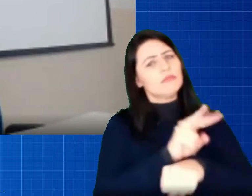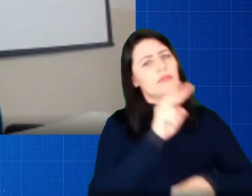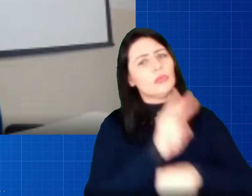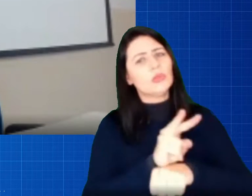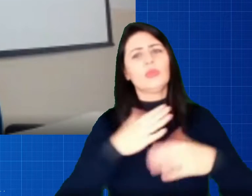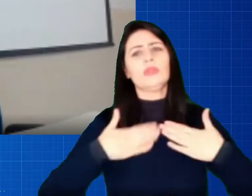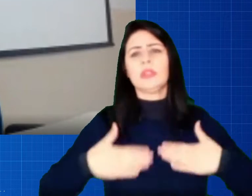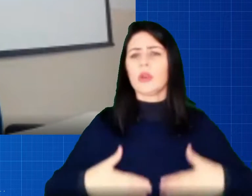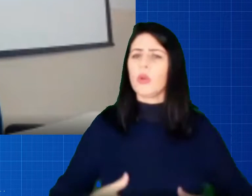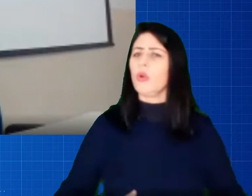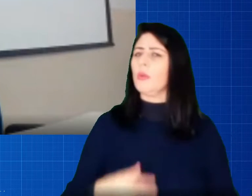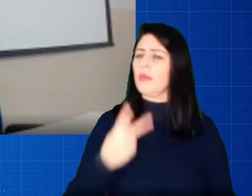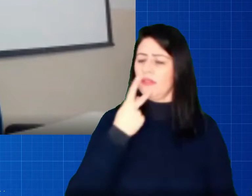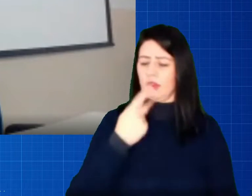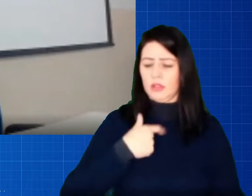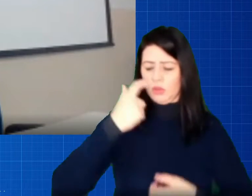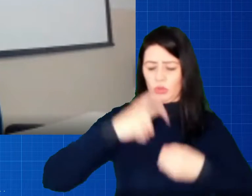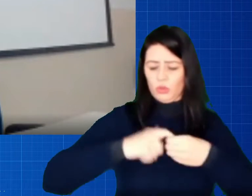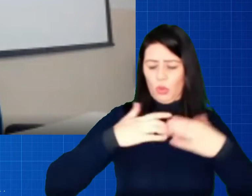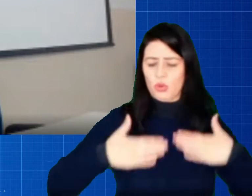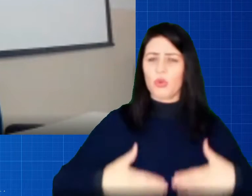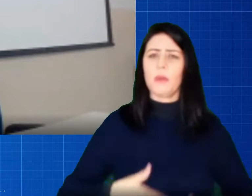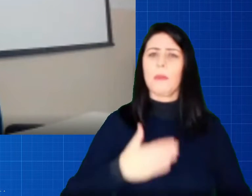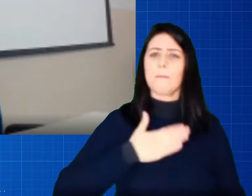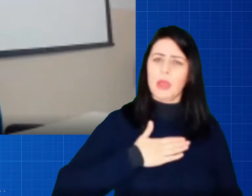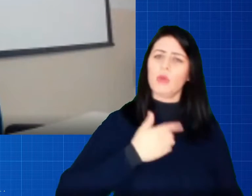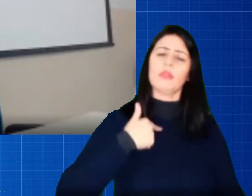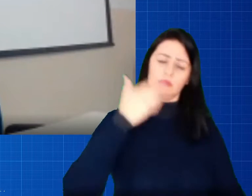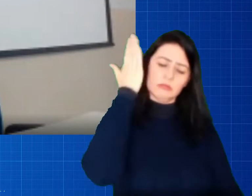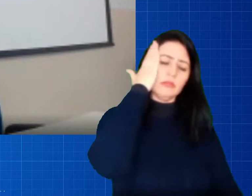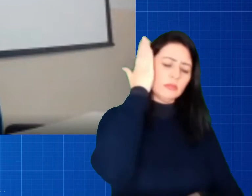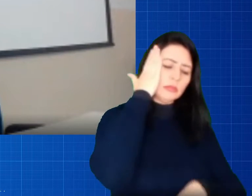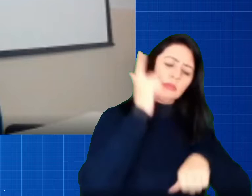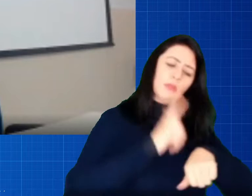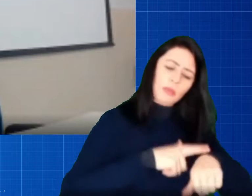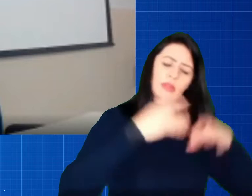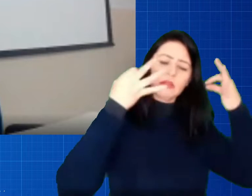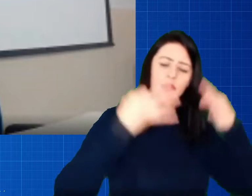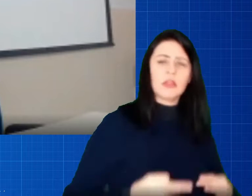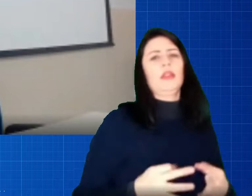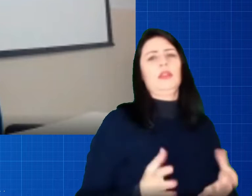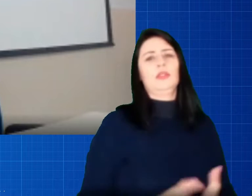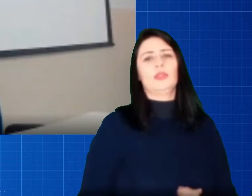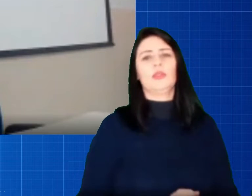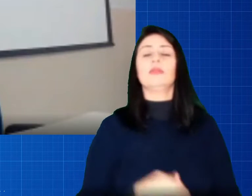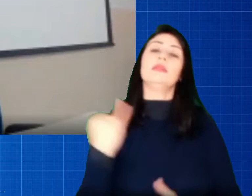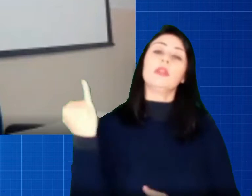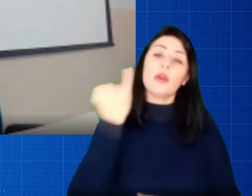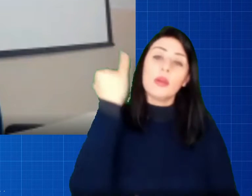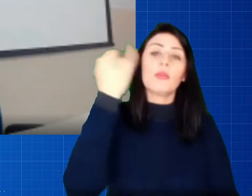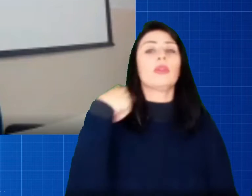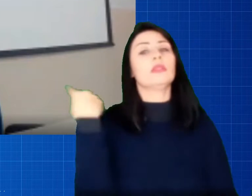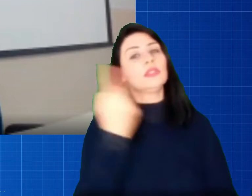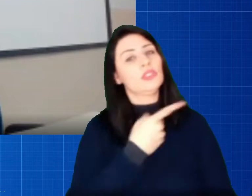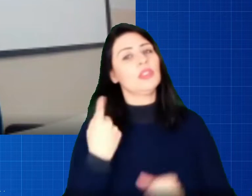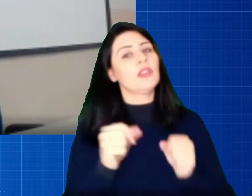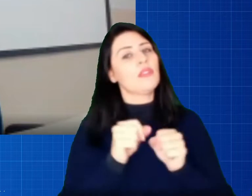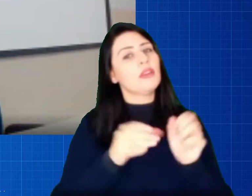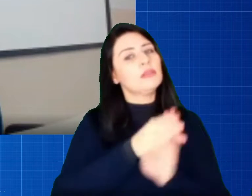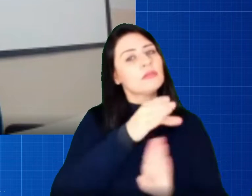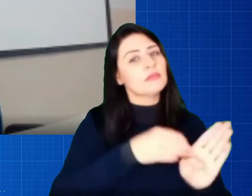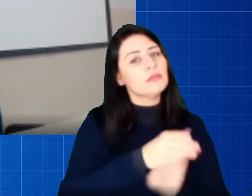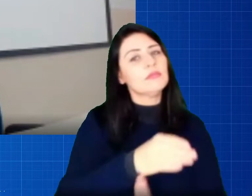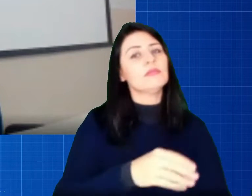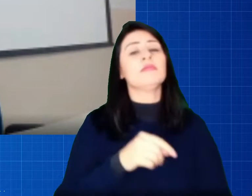do corpo dele e dizer, eu que sou dono do meu corpo, eu que sei o meu momento. Então, isso é bem importante a gente estar fazendo. E quando